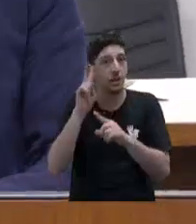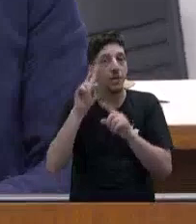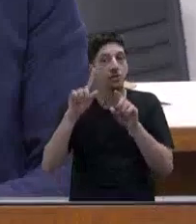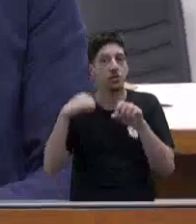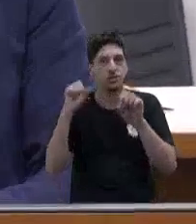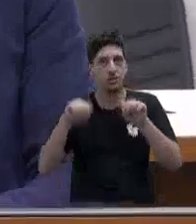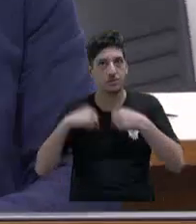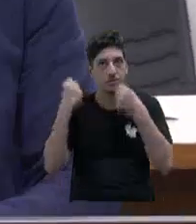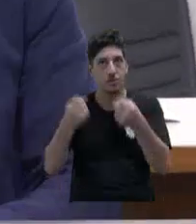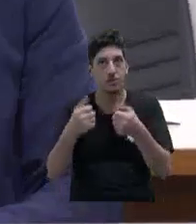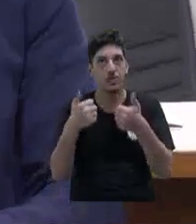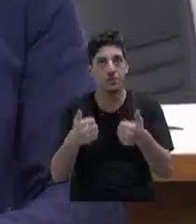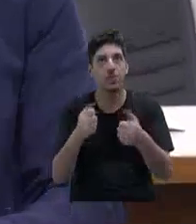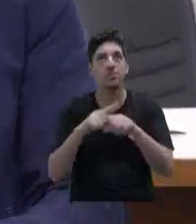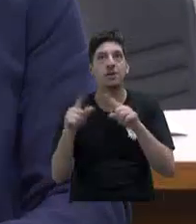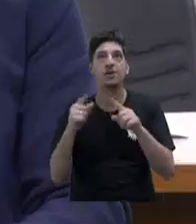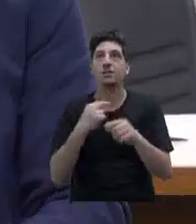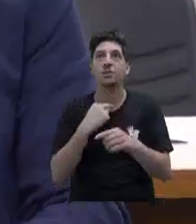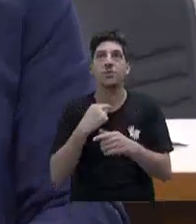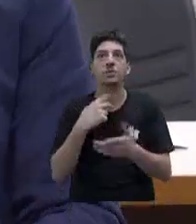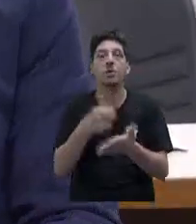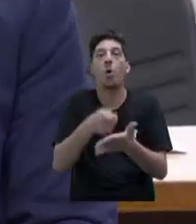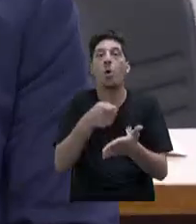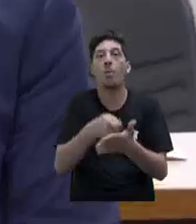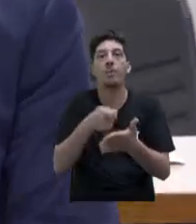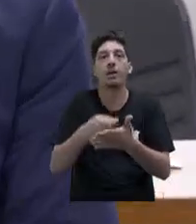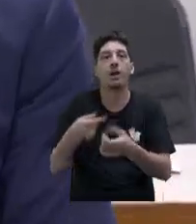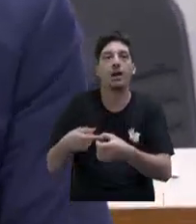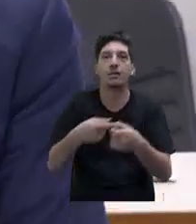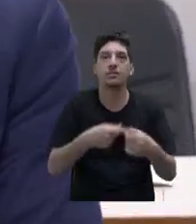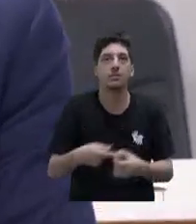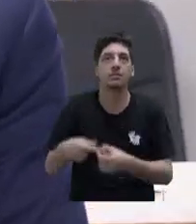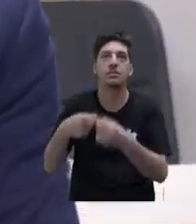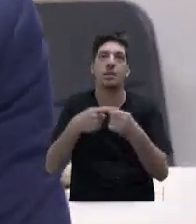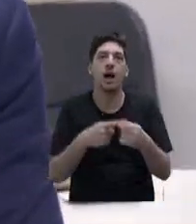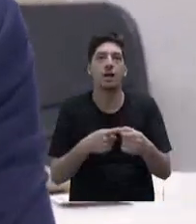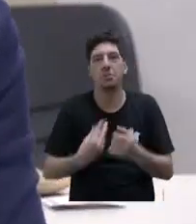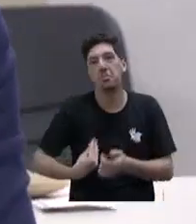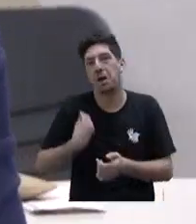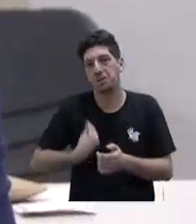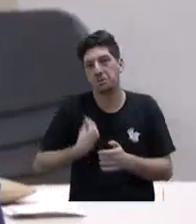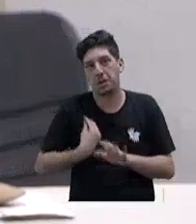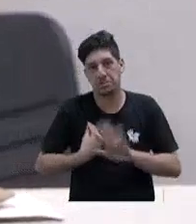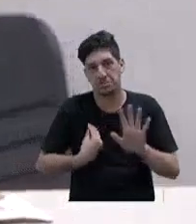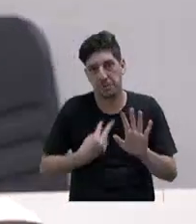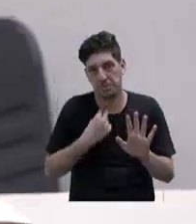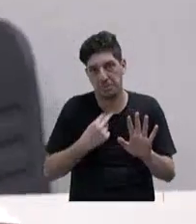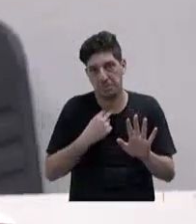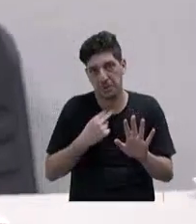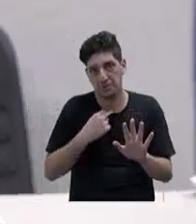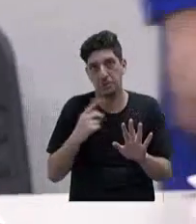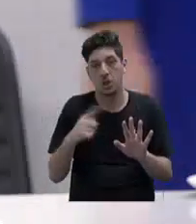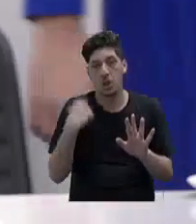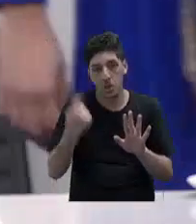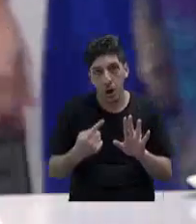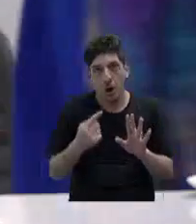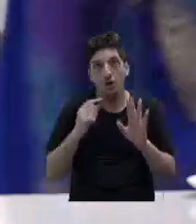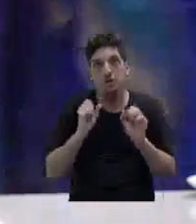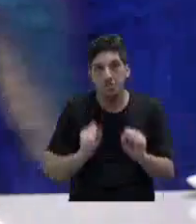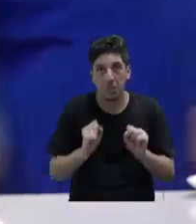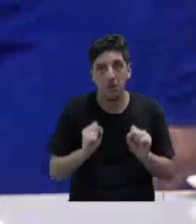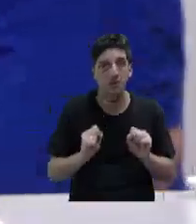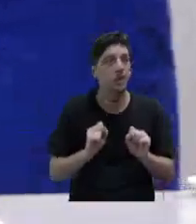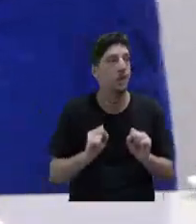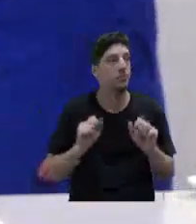esforço, deputado, agora nós não podemos obrigar os municípios a fazerem, né? No máximo que nós podemos, todo mundo e a Assembleia